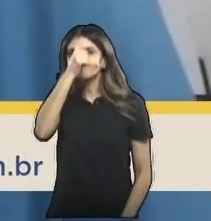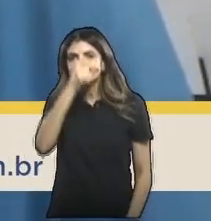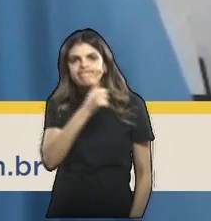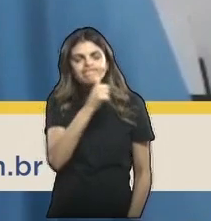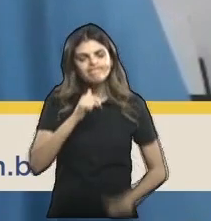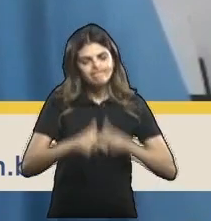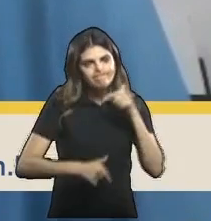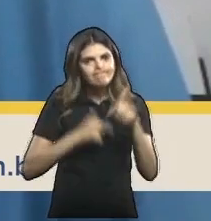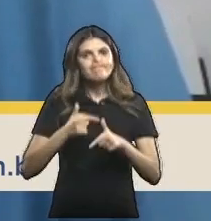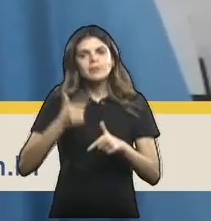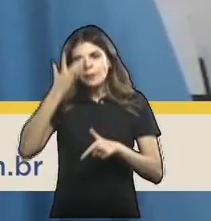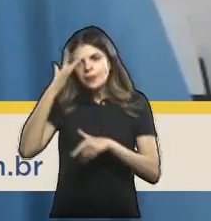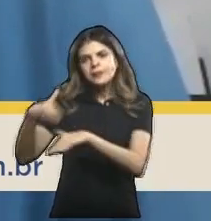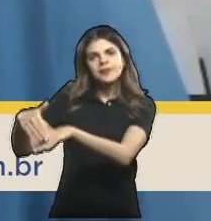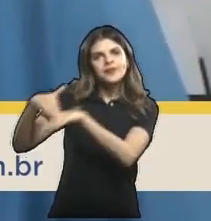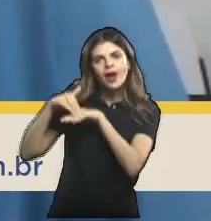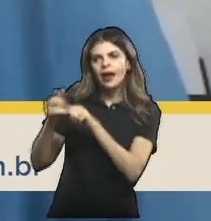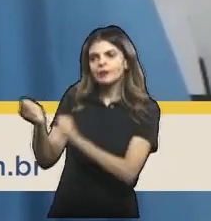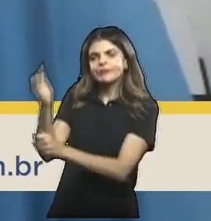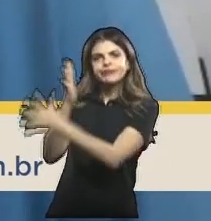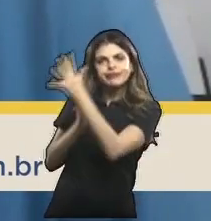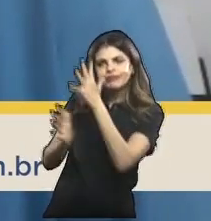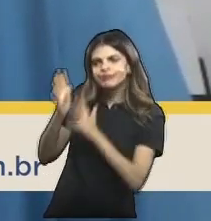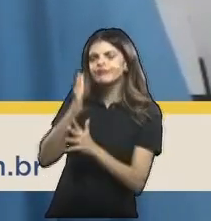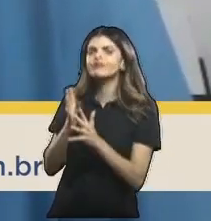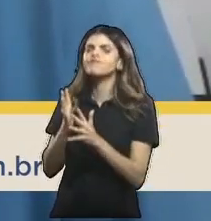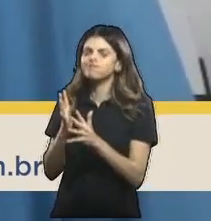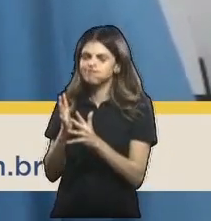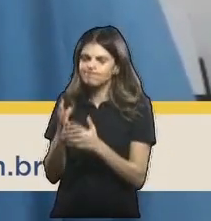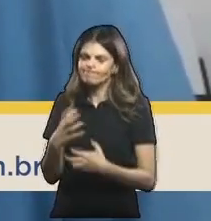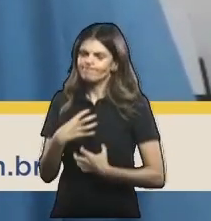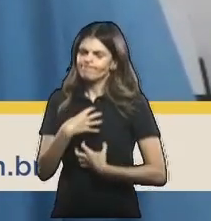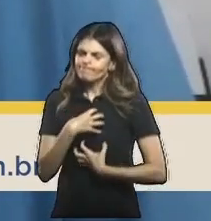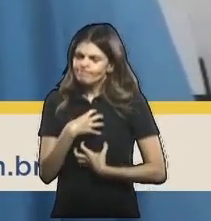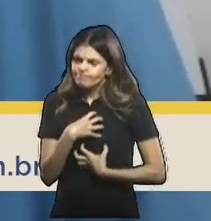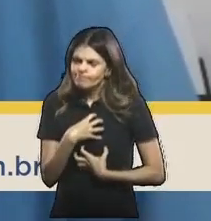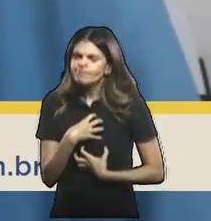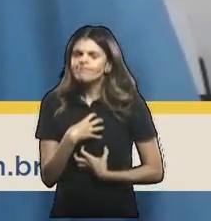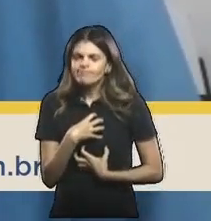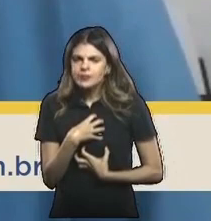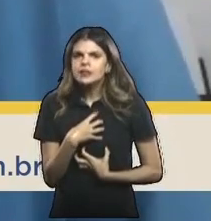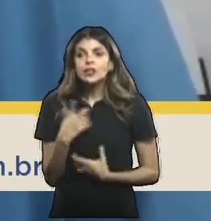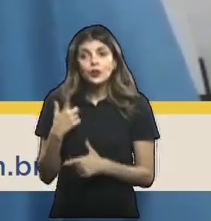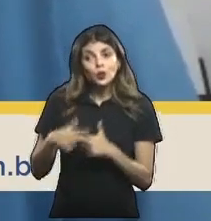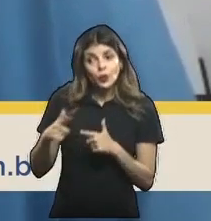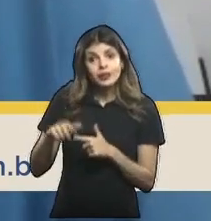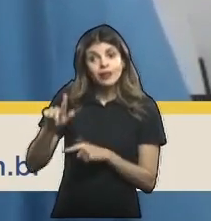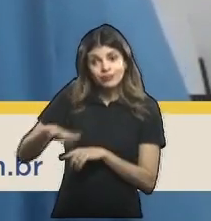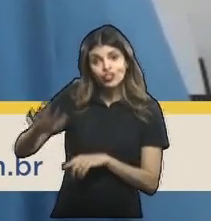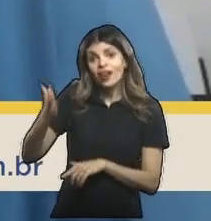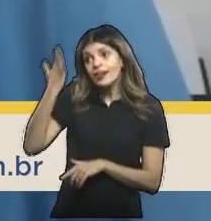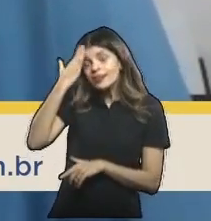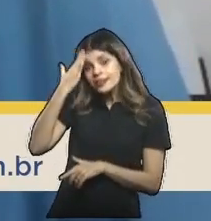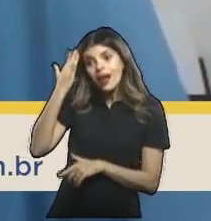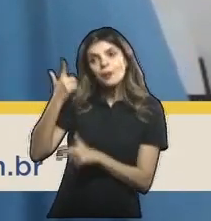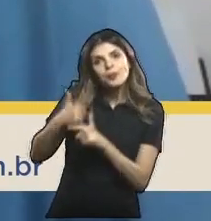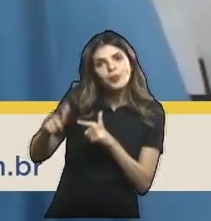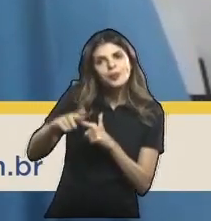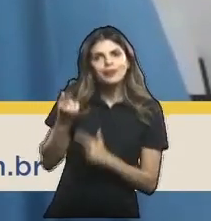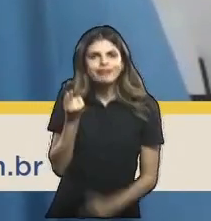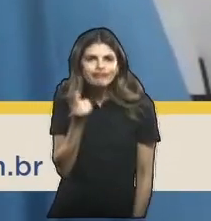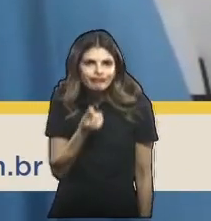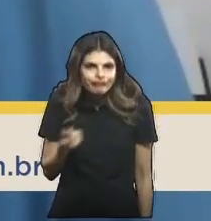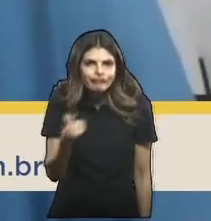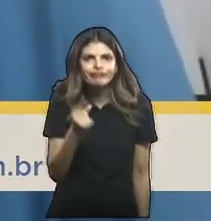Nós temos ouvido situações assim que, mesmo já acostumado com a situação